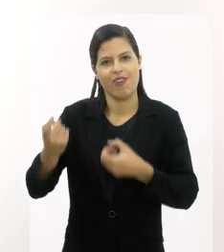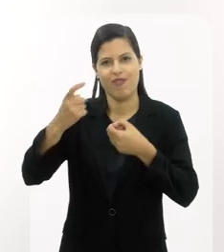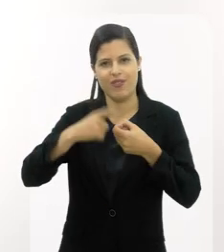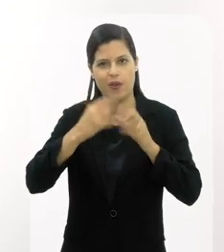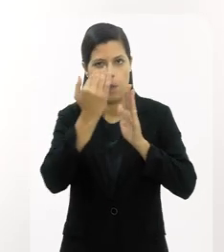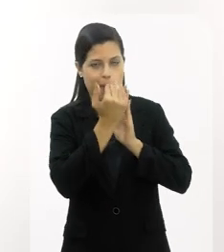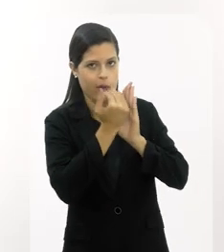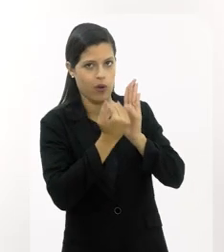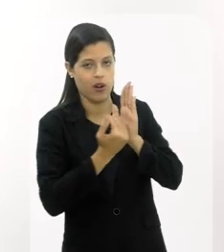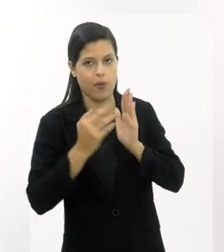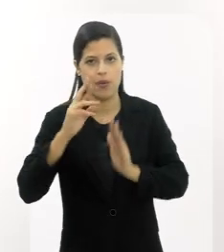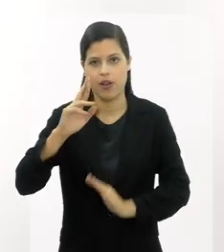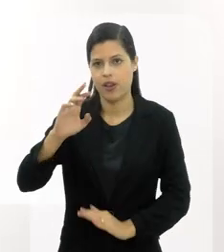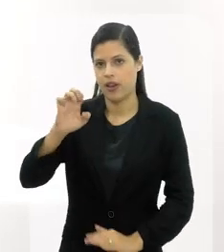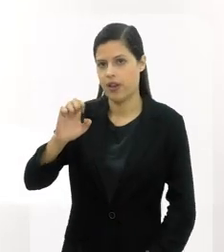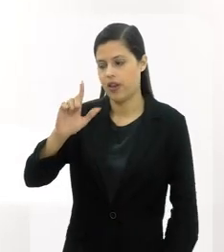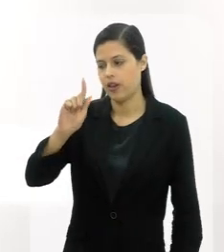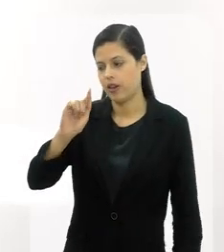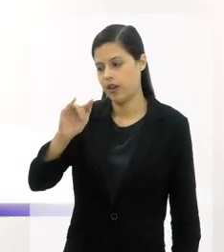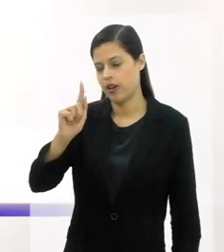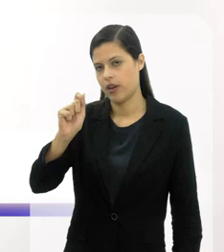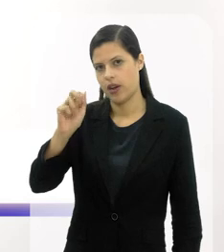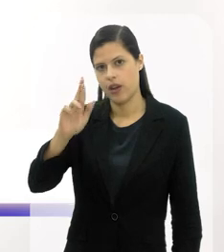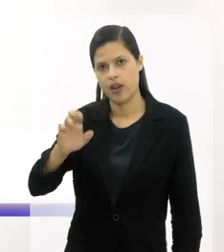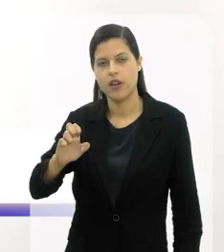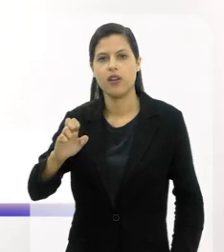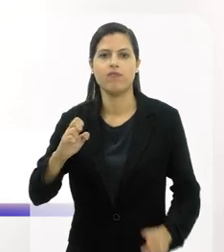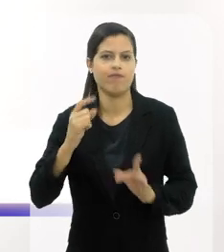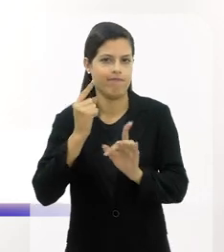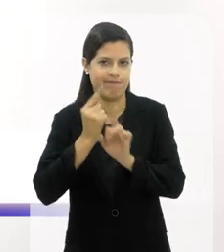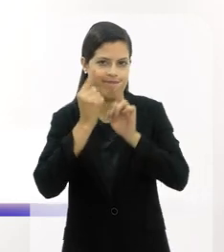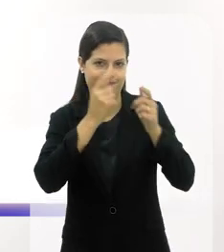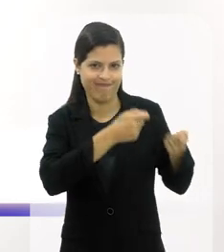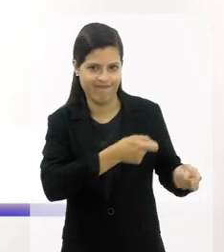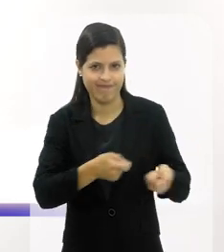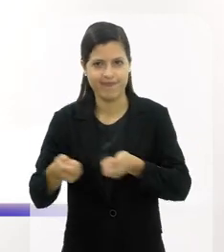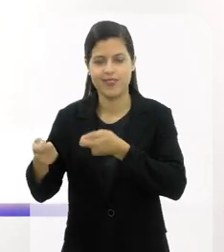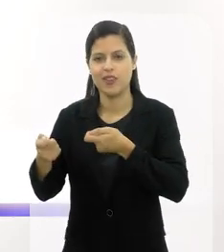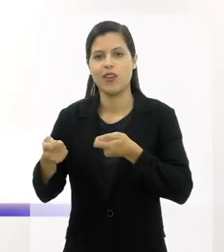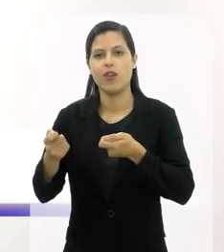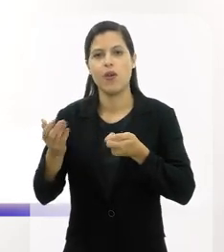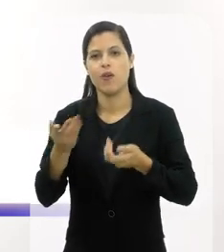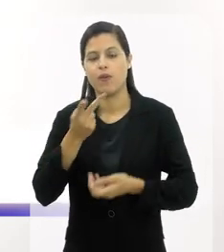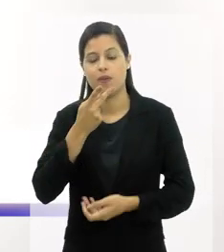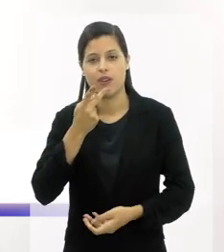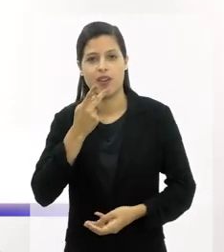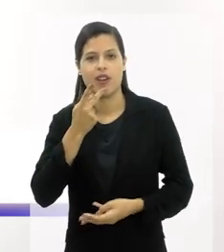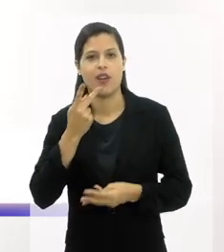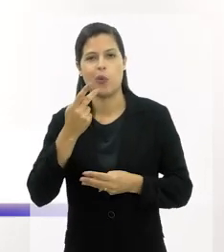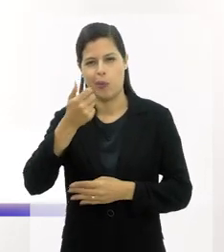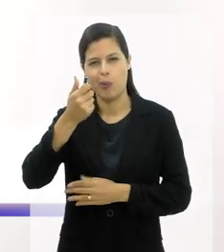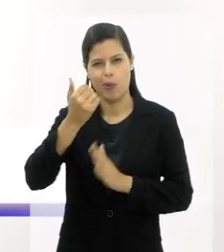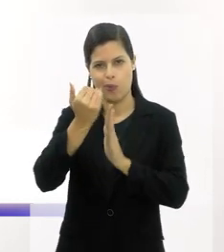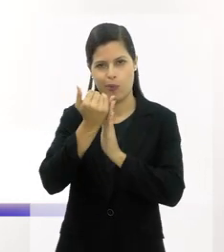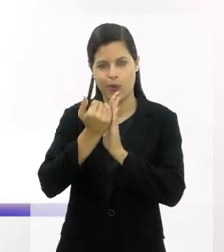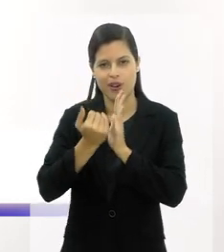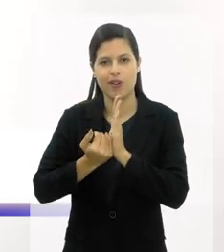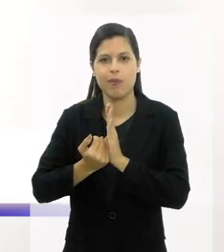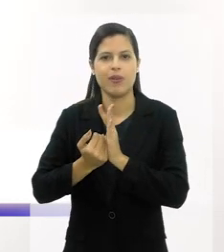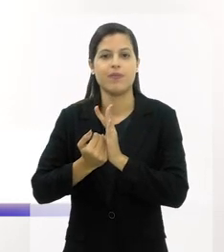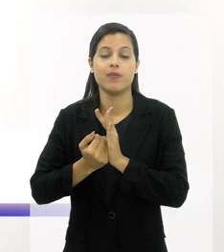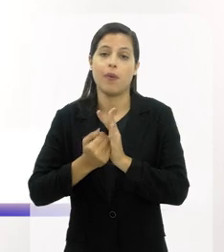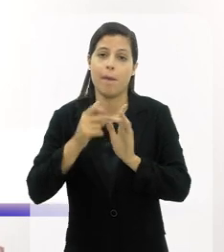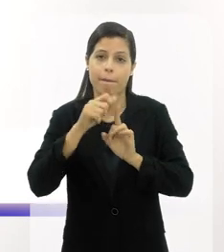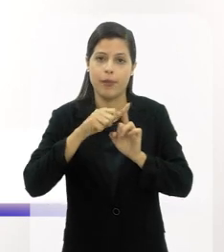Estamos de volta com o nosso programa Religare, nosso encontro semanal. E como eu havia dito desde o primeiro programa, mês